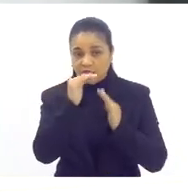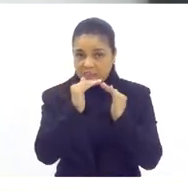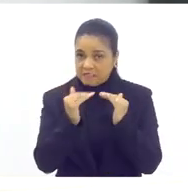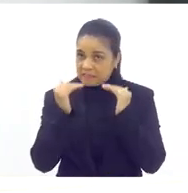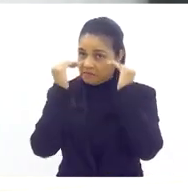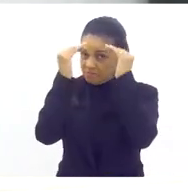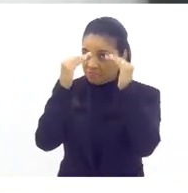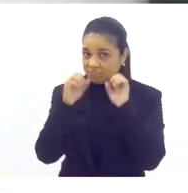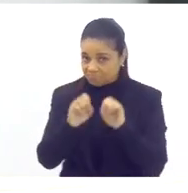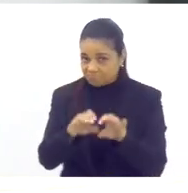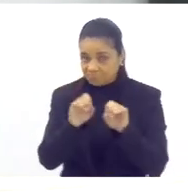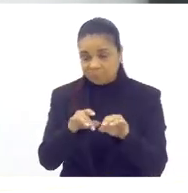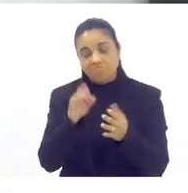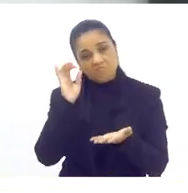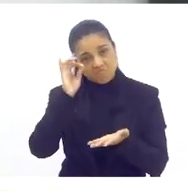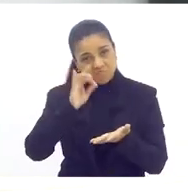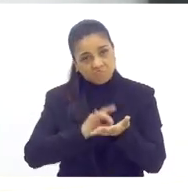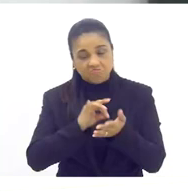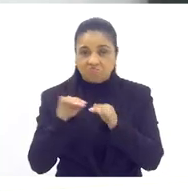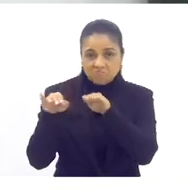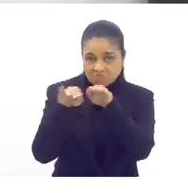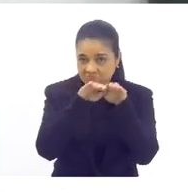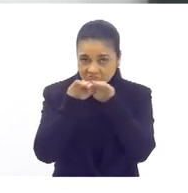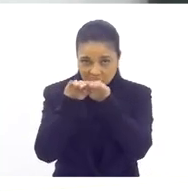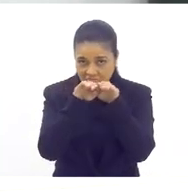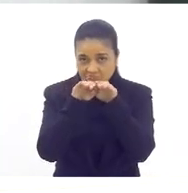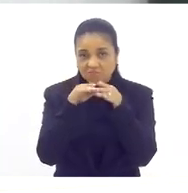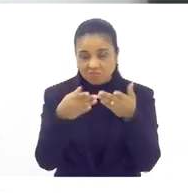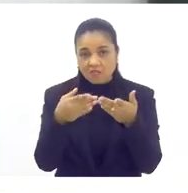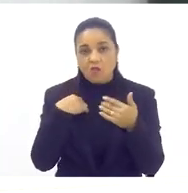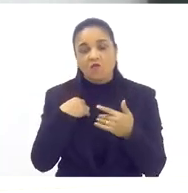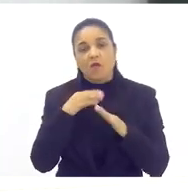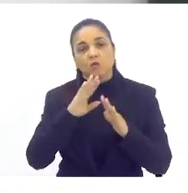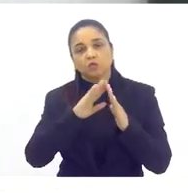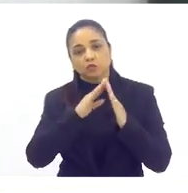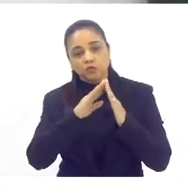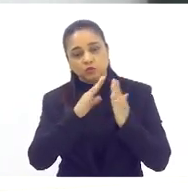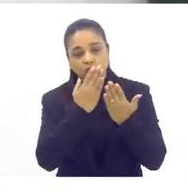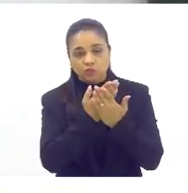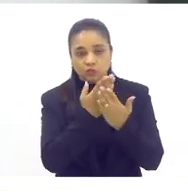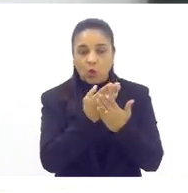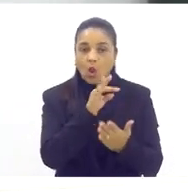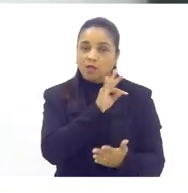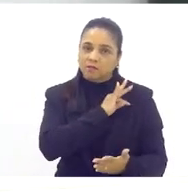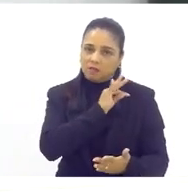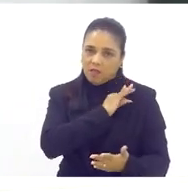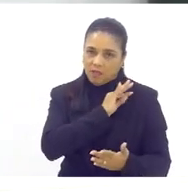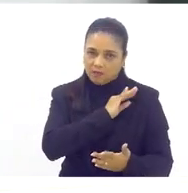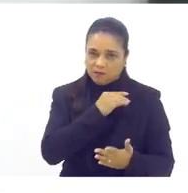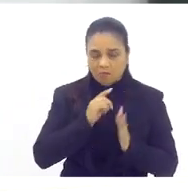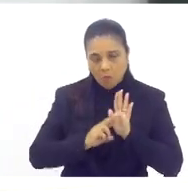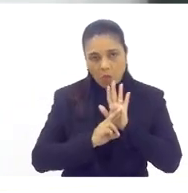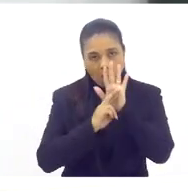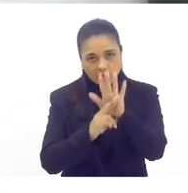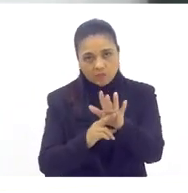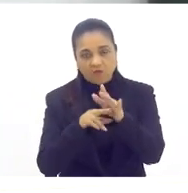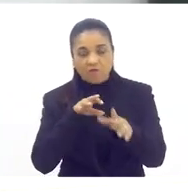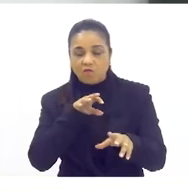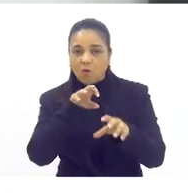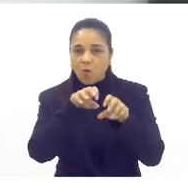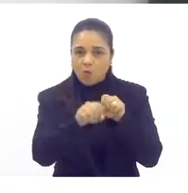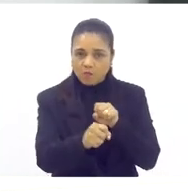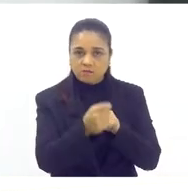nossa realidade é muito parecida mas eu falo em nome das escolas técnicas que tem aí a formação de Ensino Médio